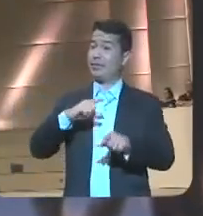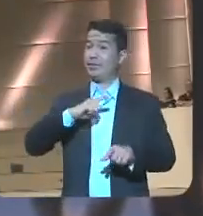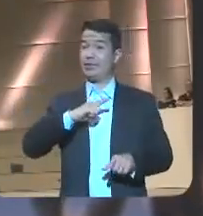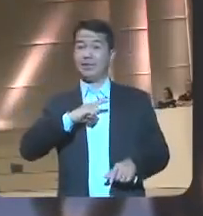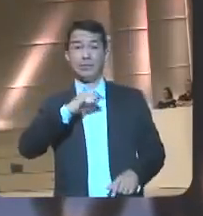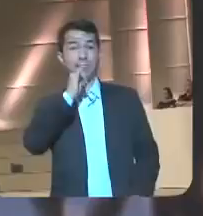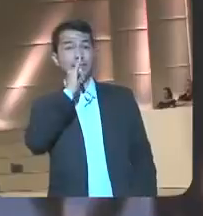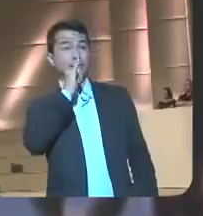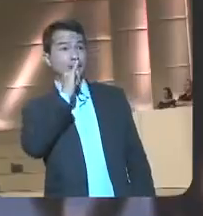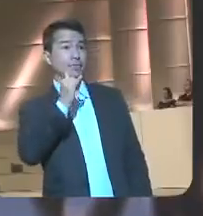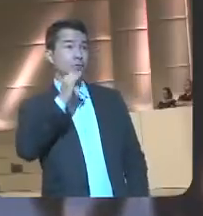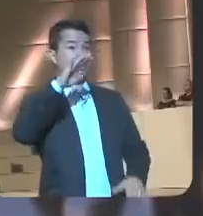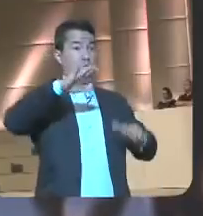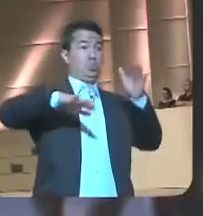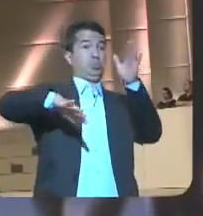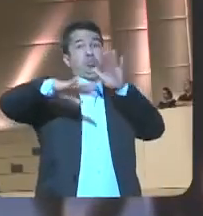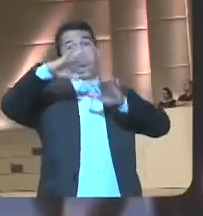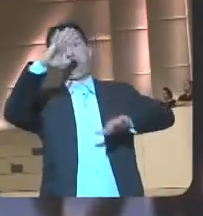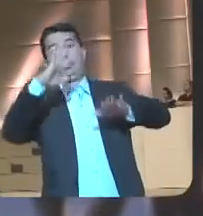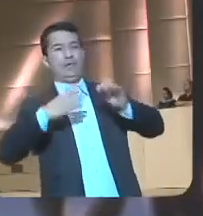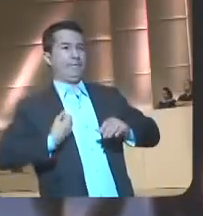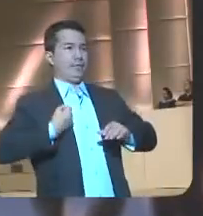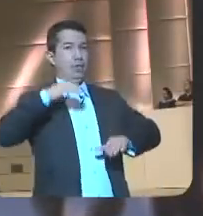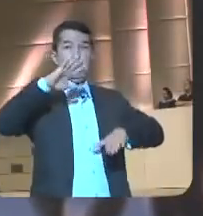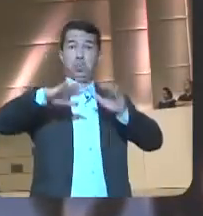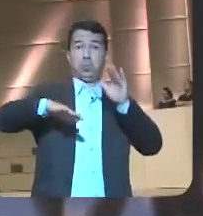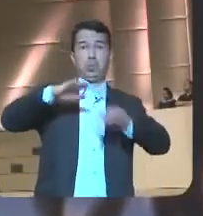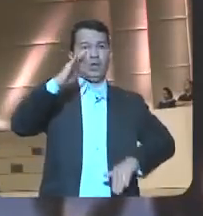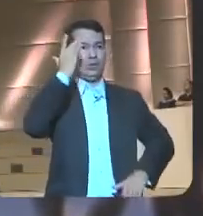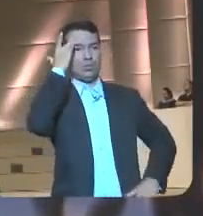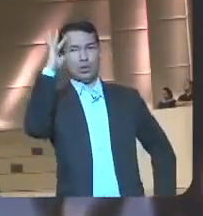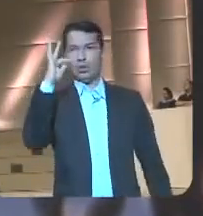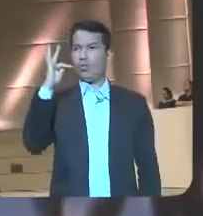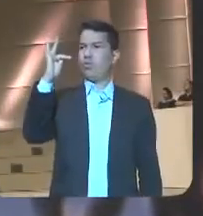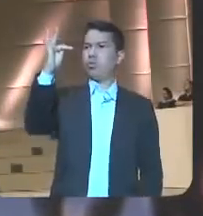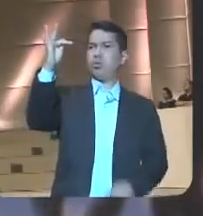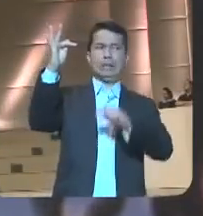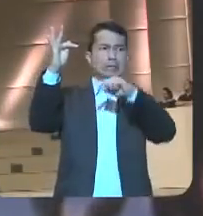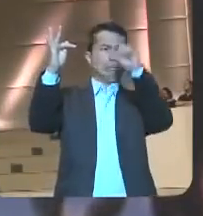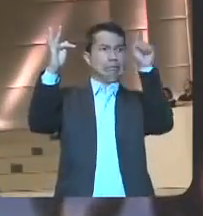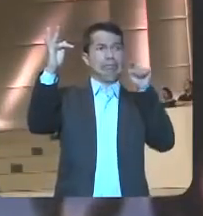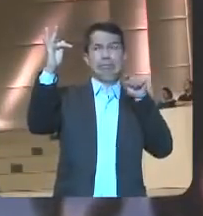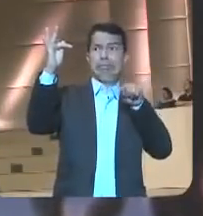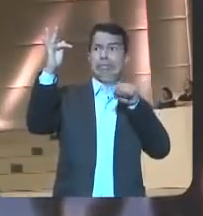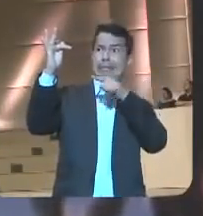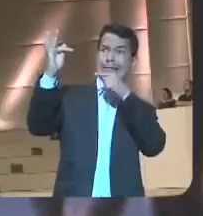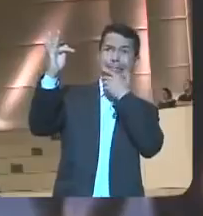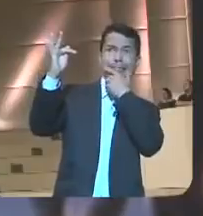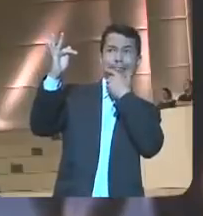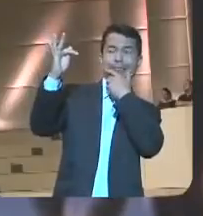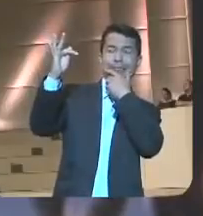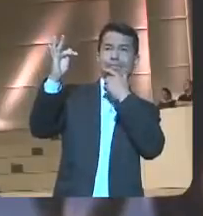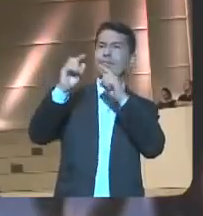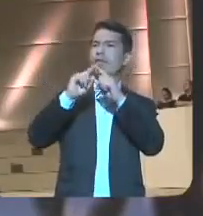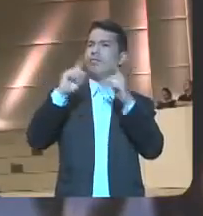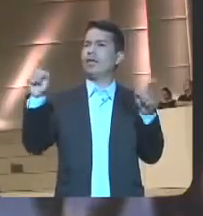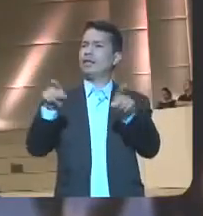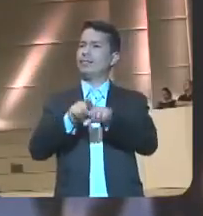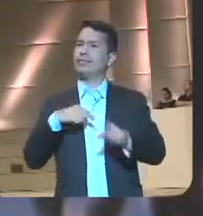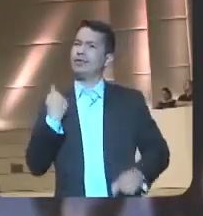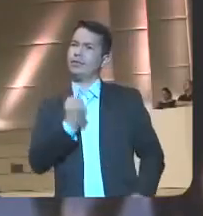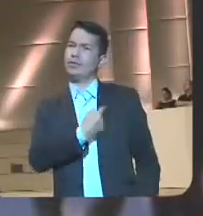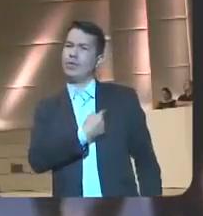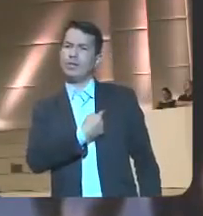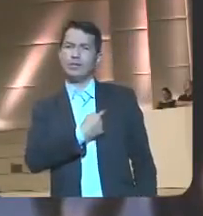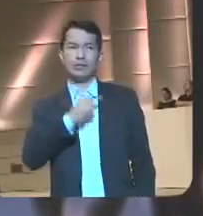volátil e se o futuro é incerto mais controverso ainda é o nosso coração